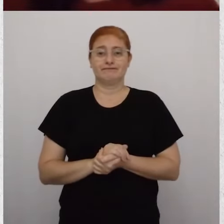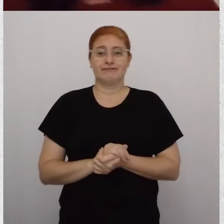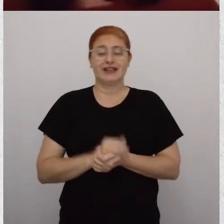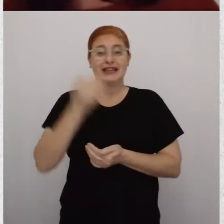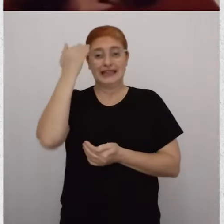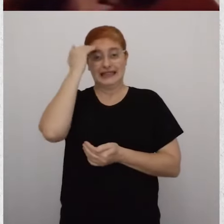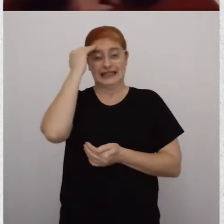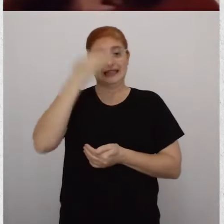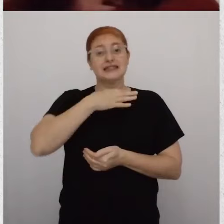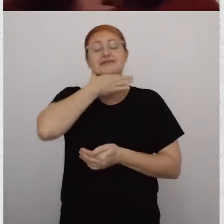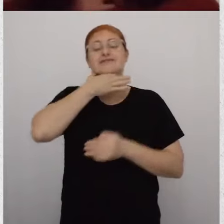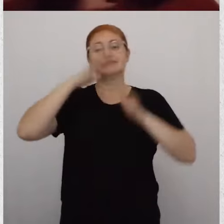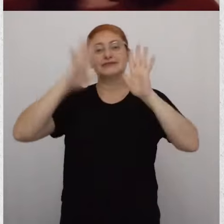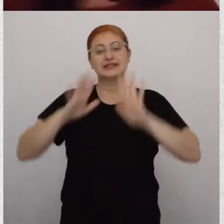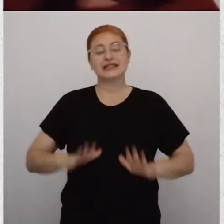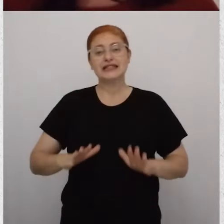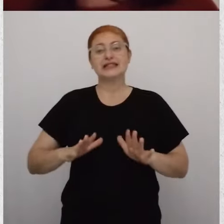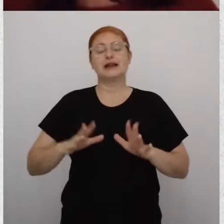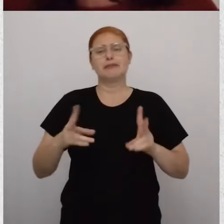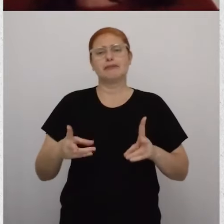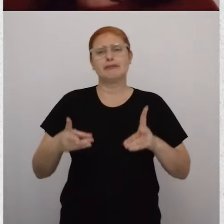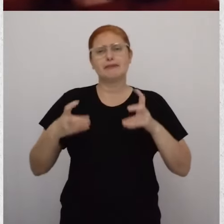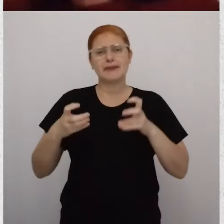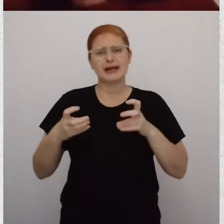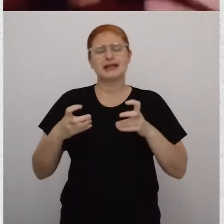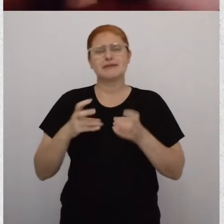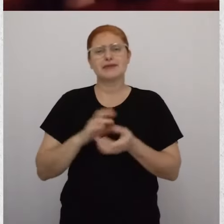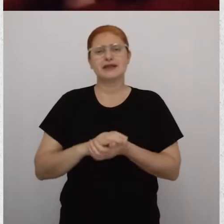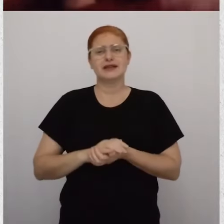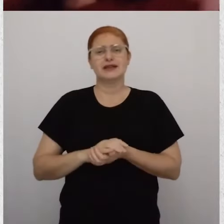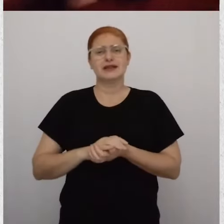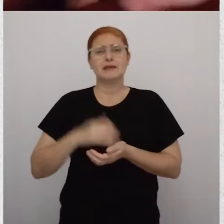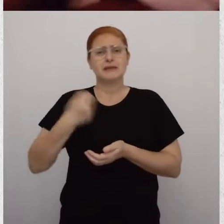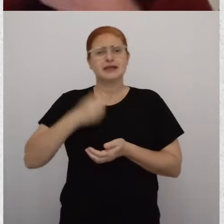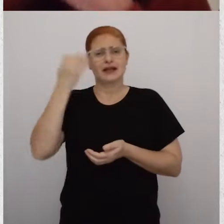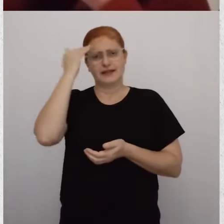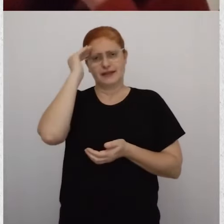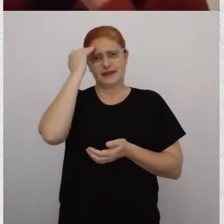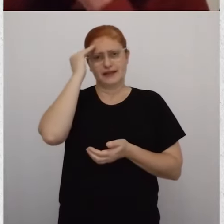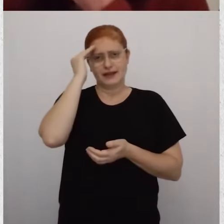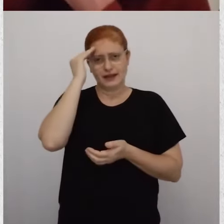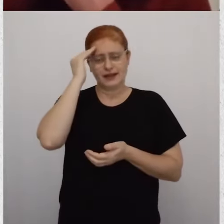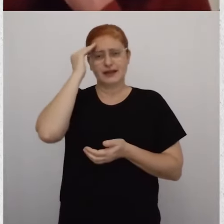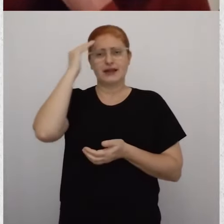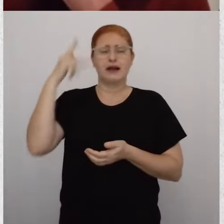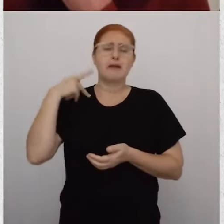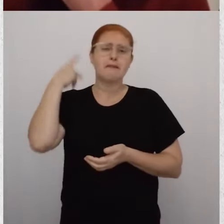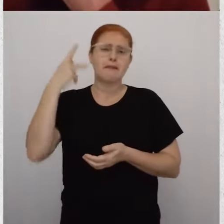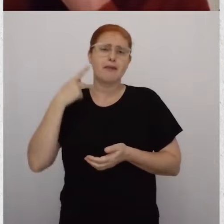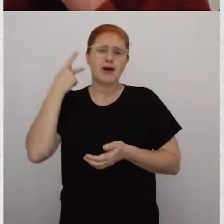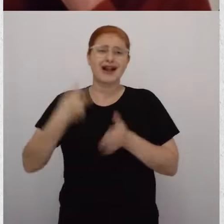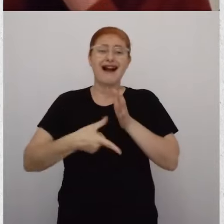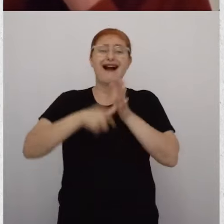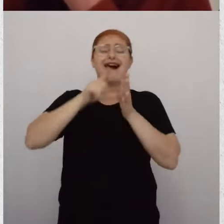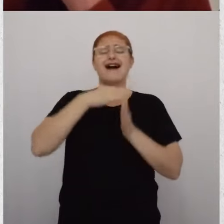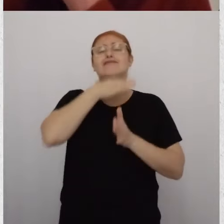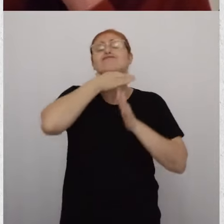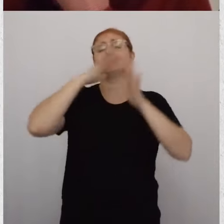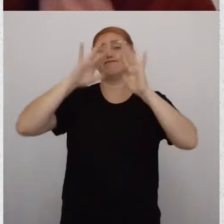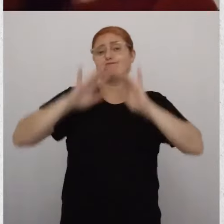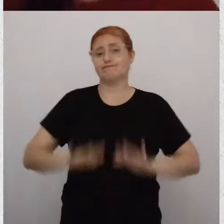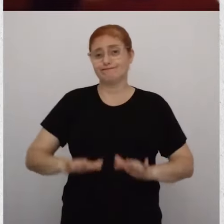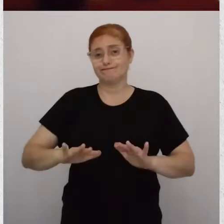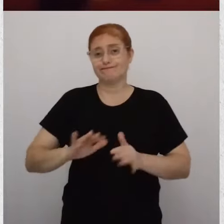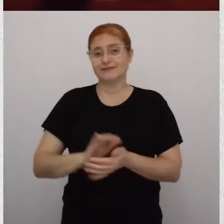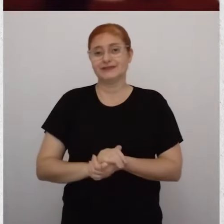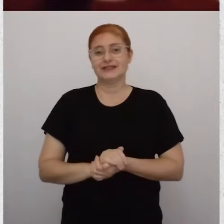para entender a crise, eu percebi logo de cara que eu precisava entender o ciclo político que vinha antes dessa crise, né? E